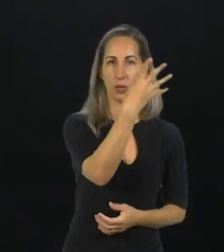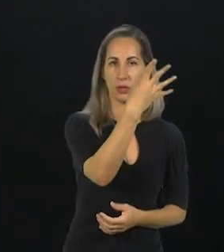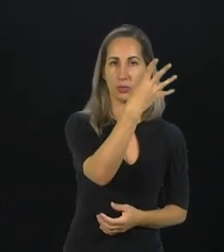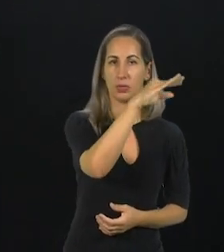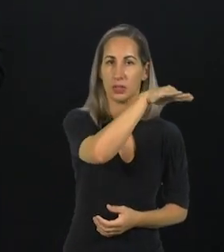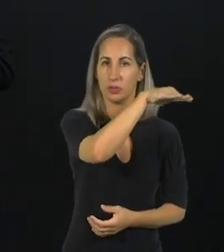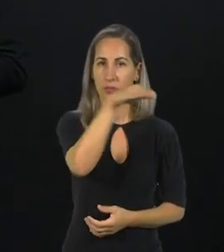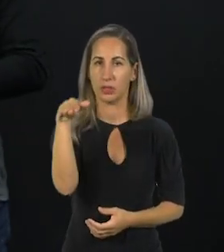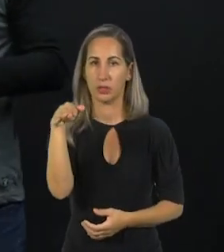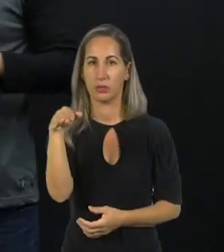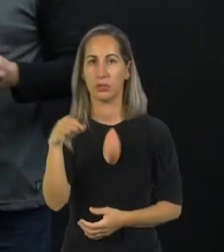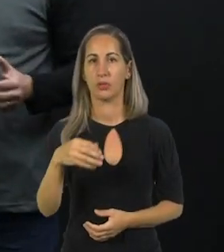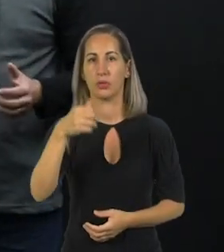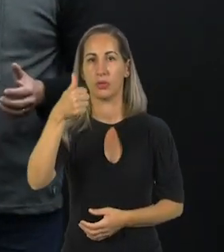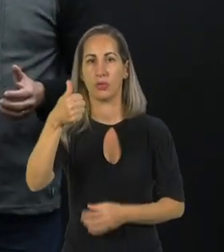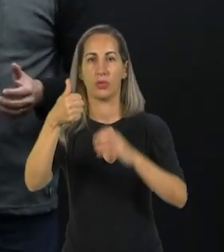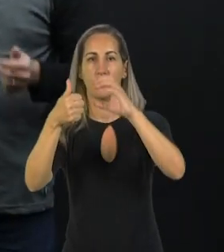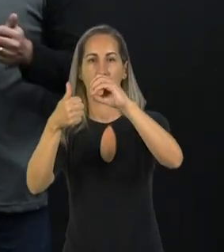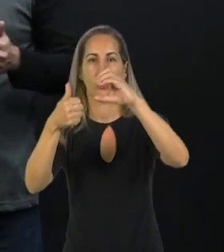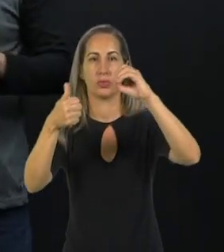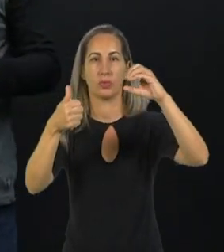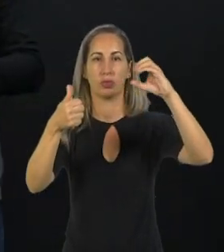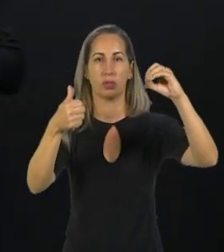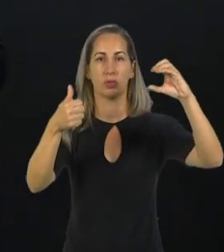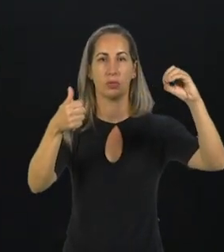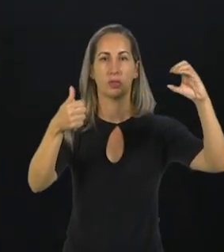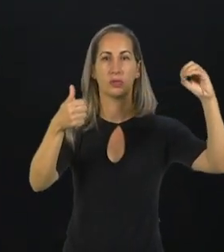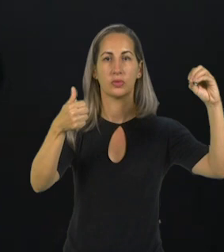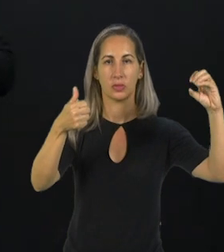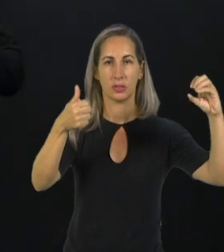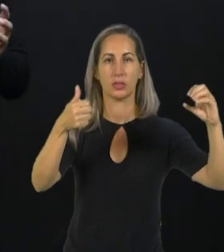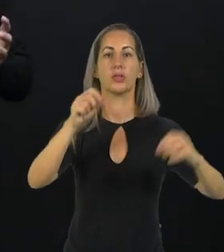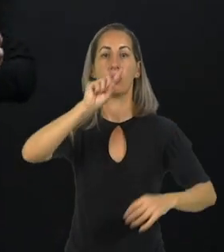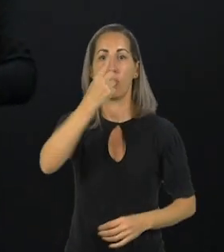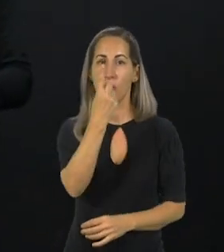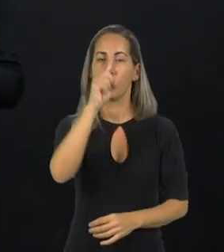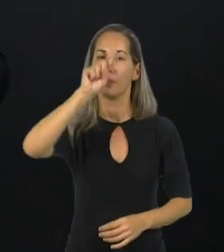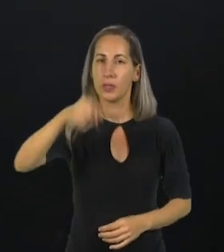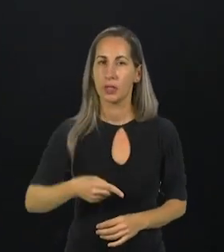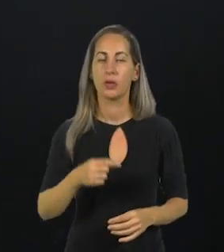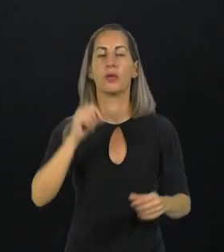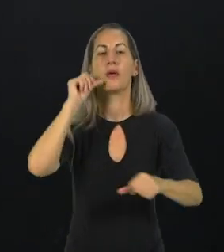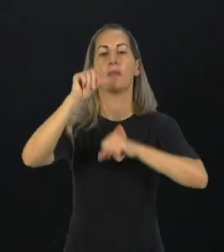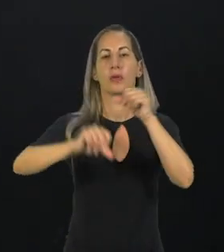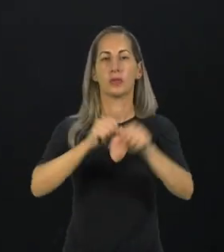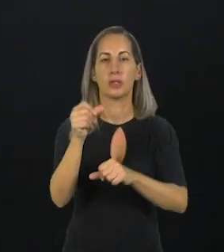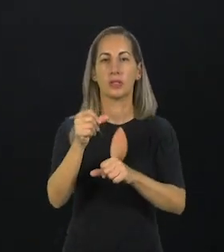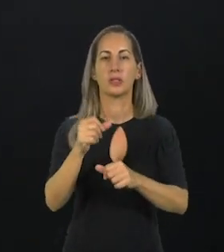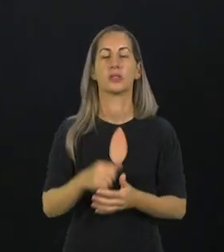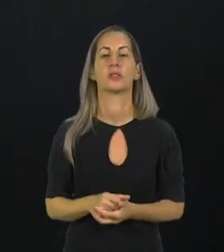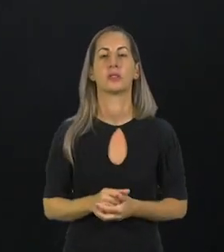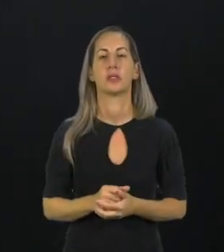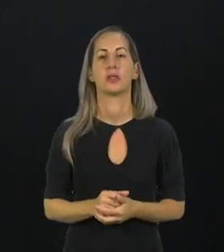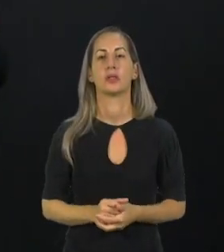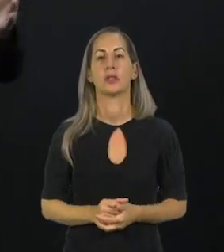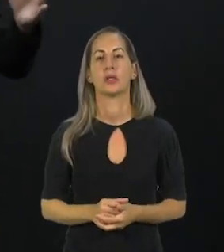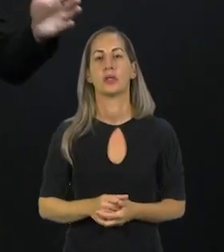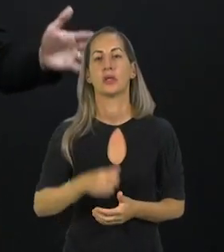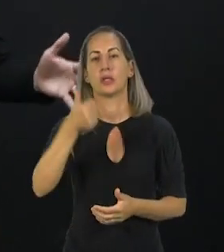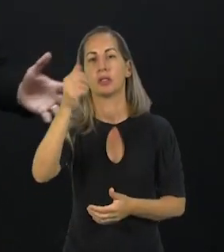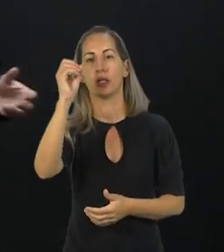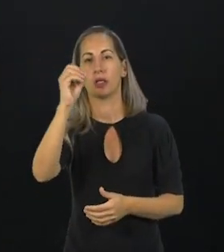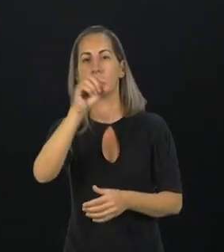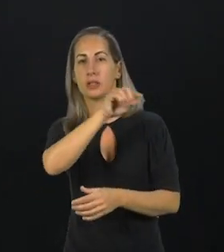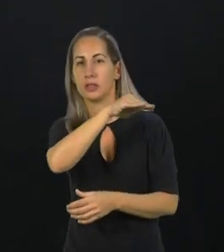6.384 dividido por 1 milhão. Tá legal? Então a transformação de um número decimal para